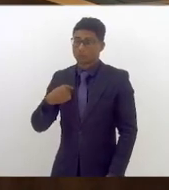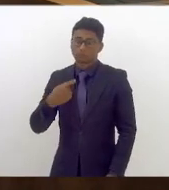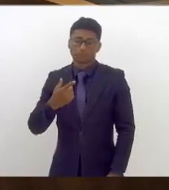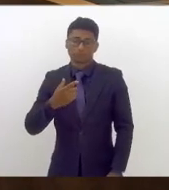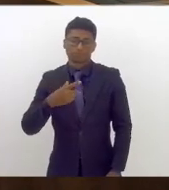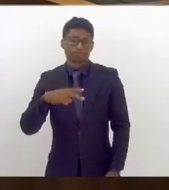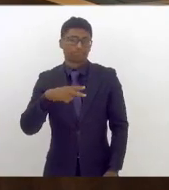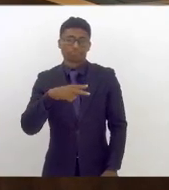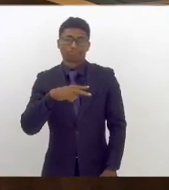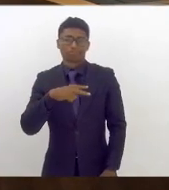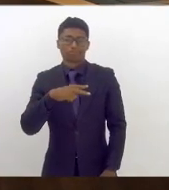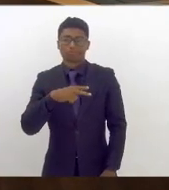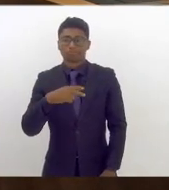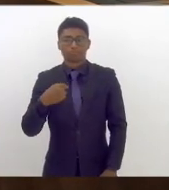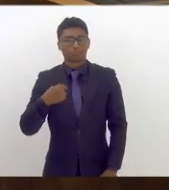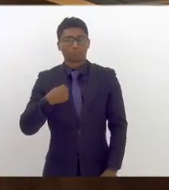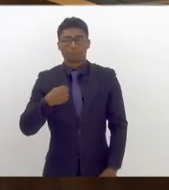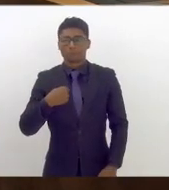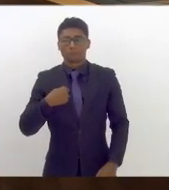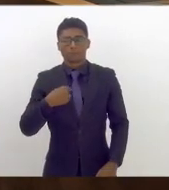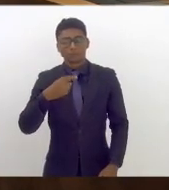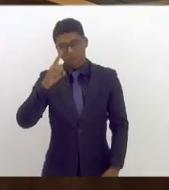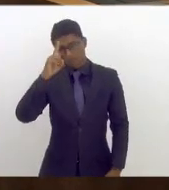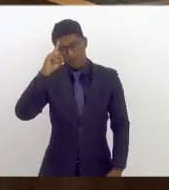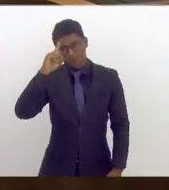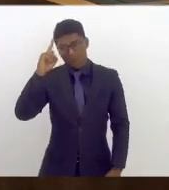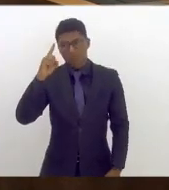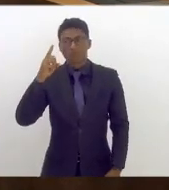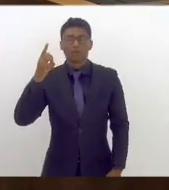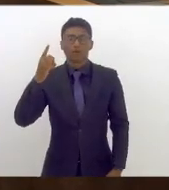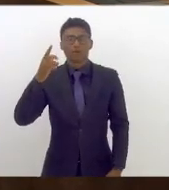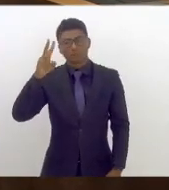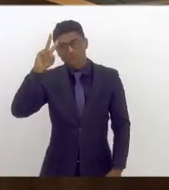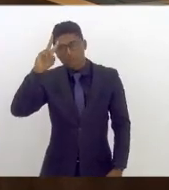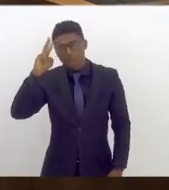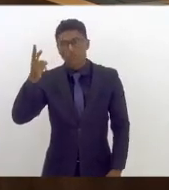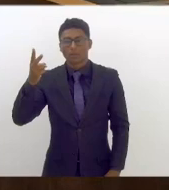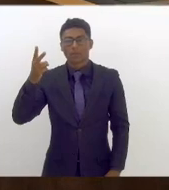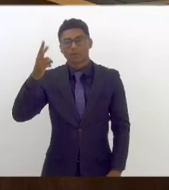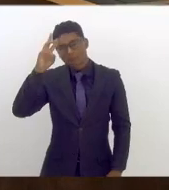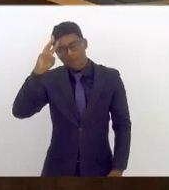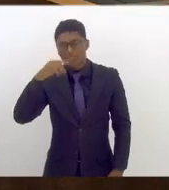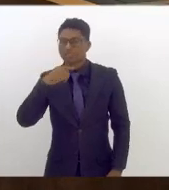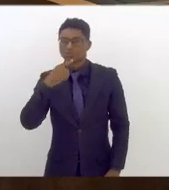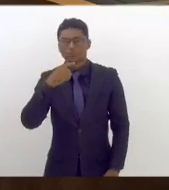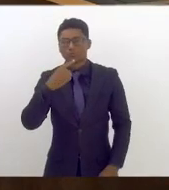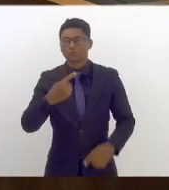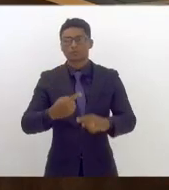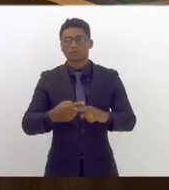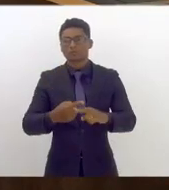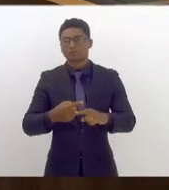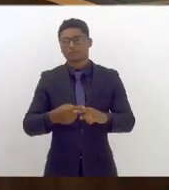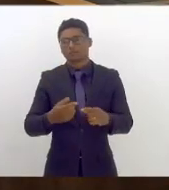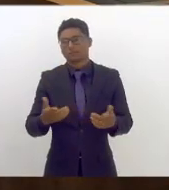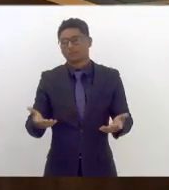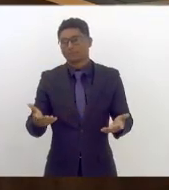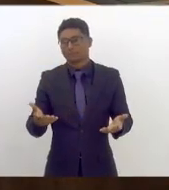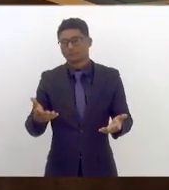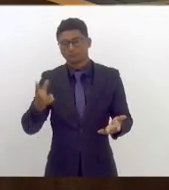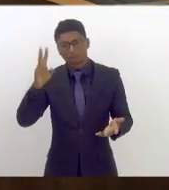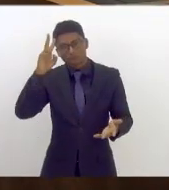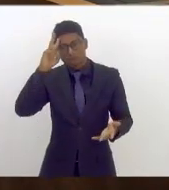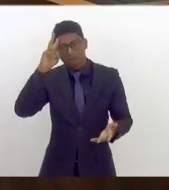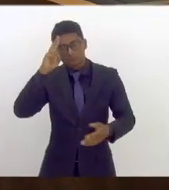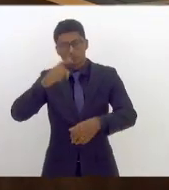tenho agenda nem para segunda nem terça. Terça o senhor acabou de marcar audiência pública, na segunda, toda a agenda